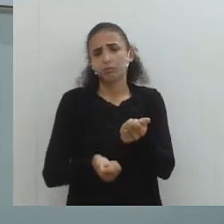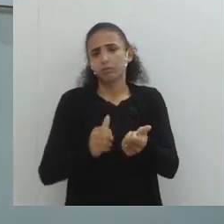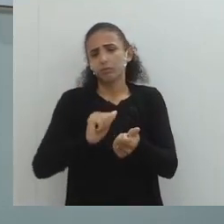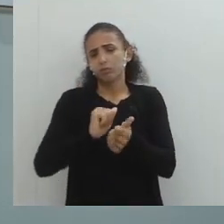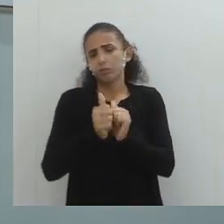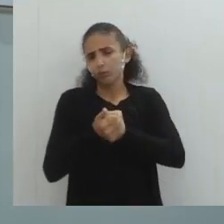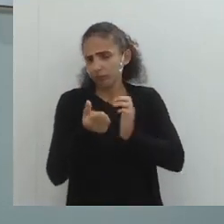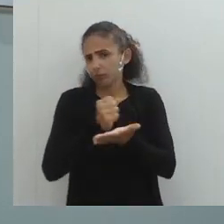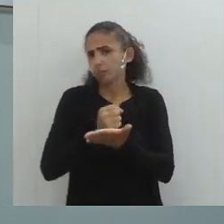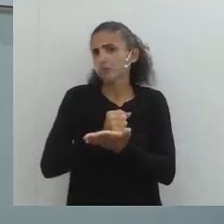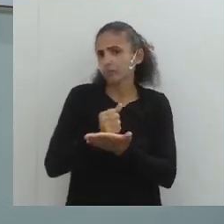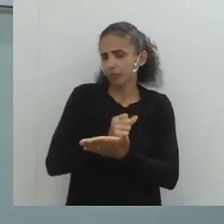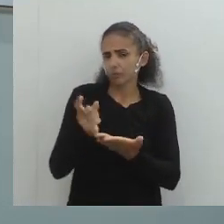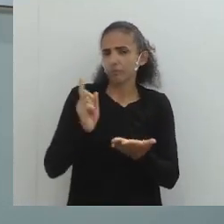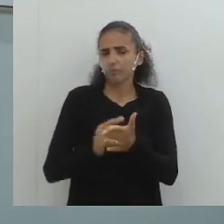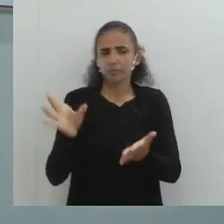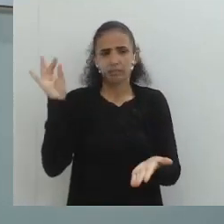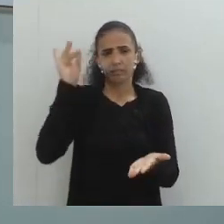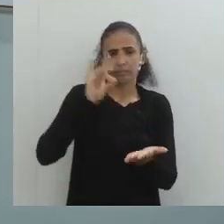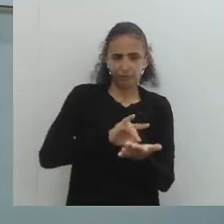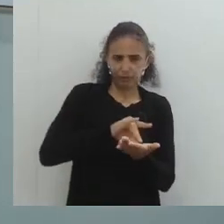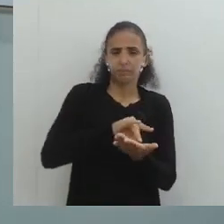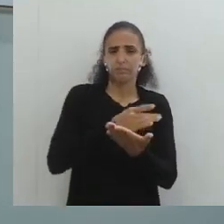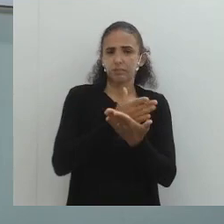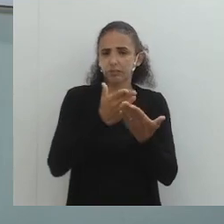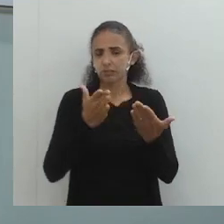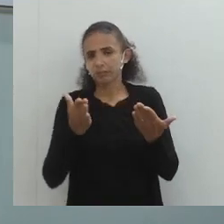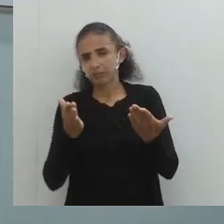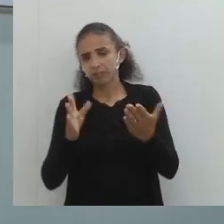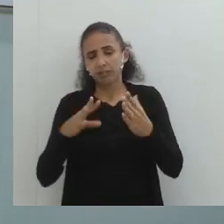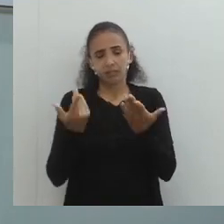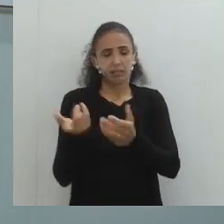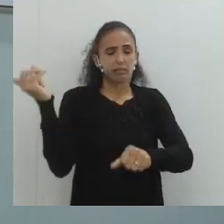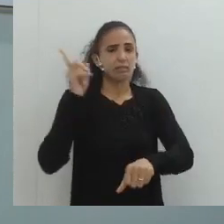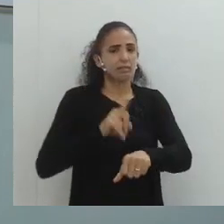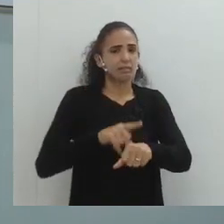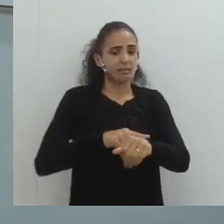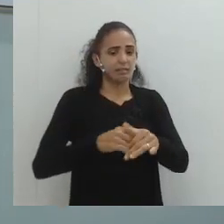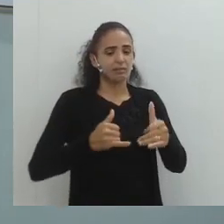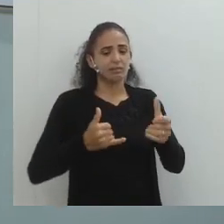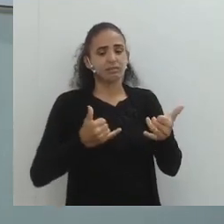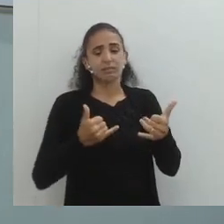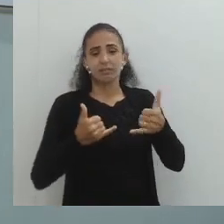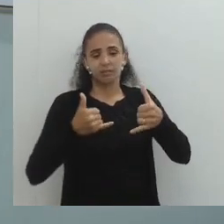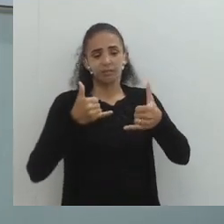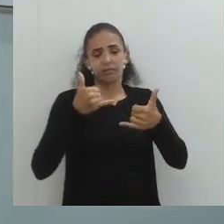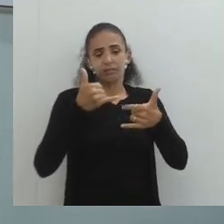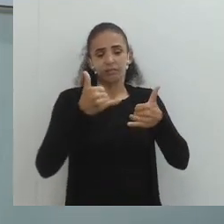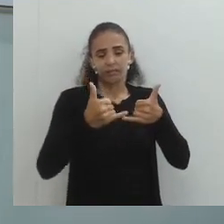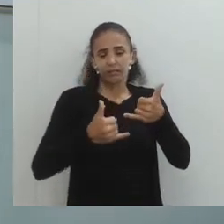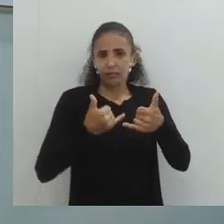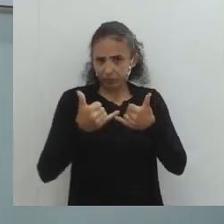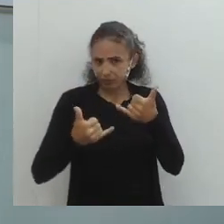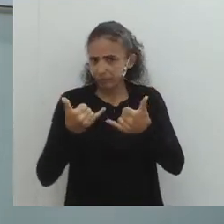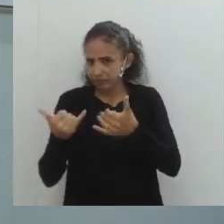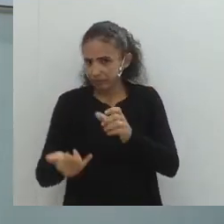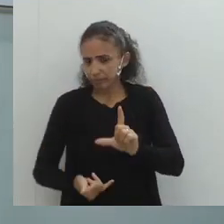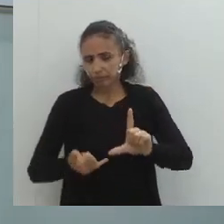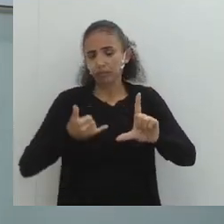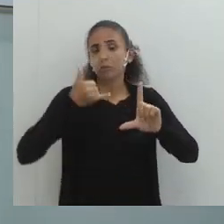tento transferir a nossa realidade para aquele momento lúdico. Lembrando que